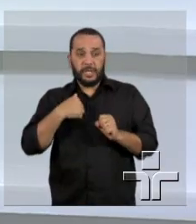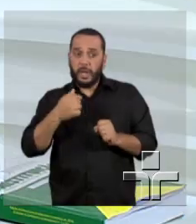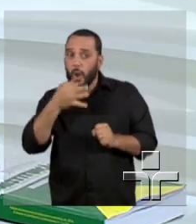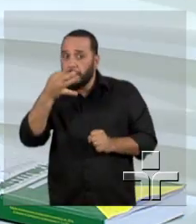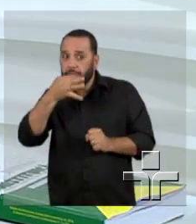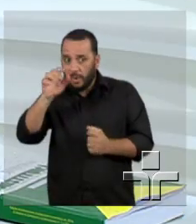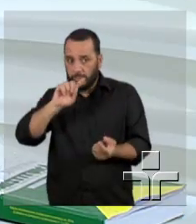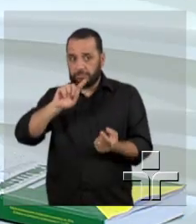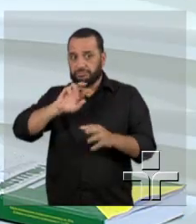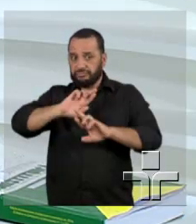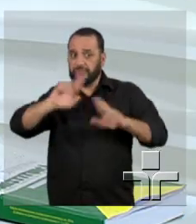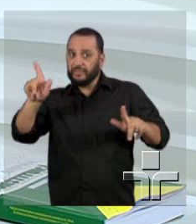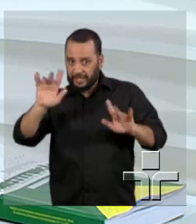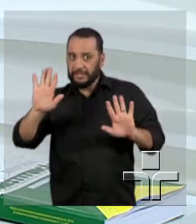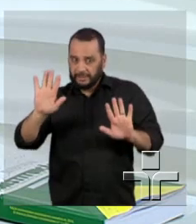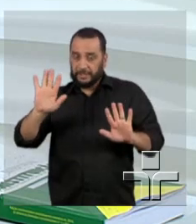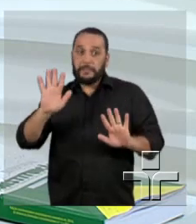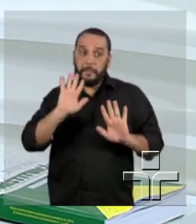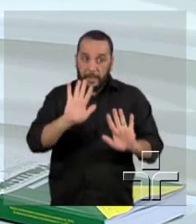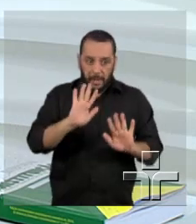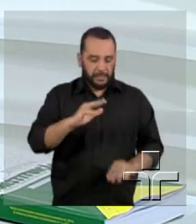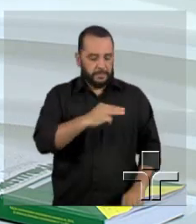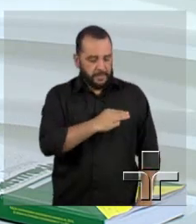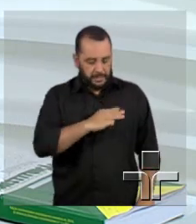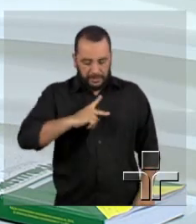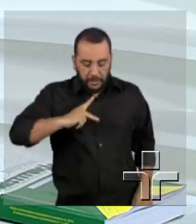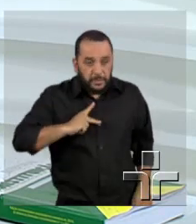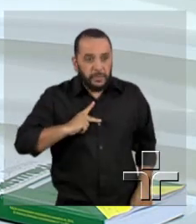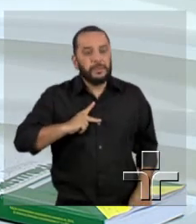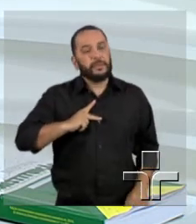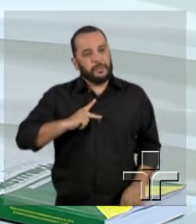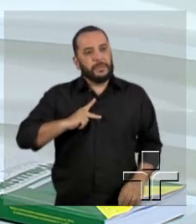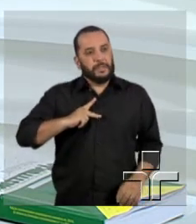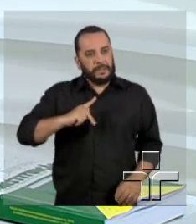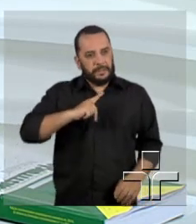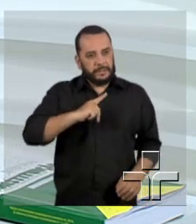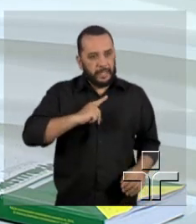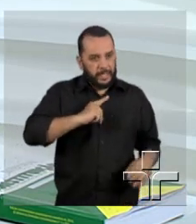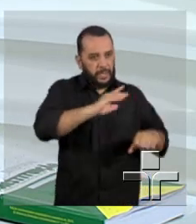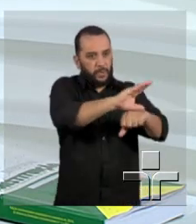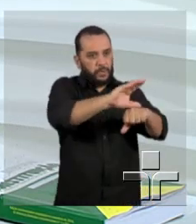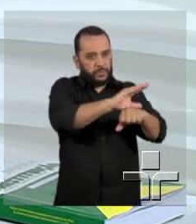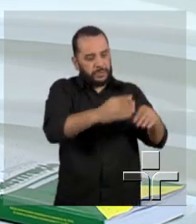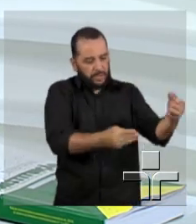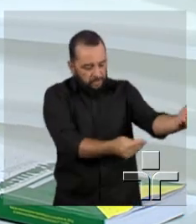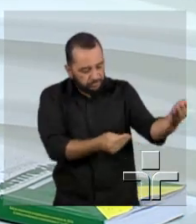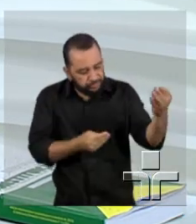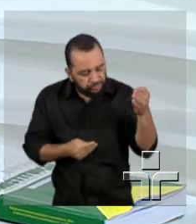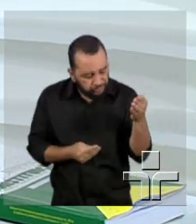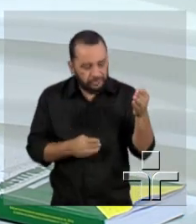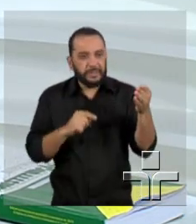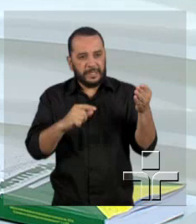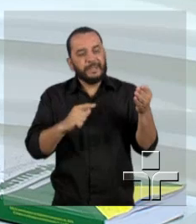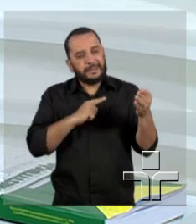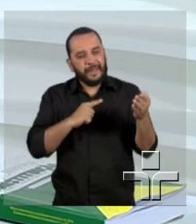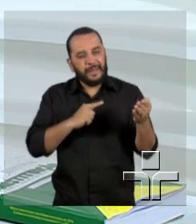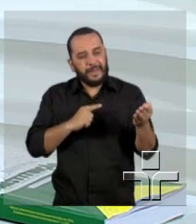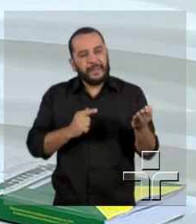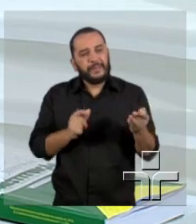seja, que o Ministério Público recebeu da Constituição um tratamento